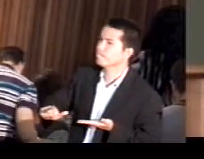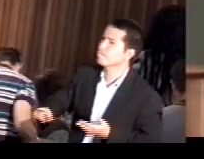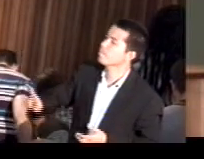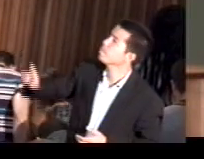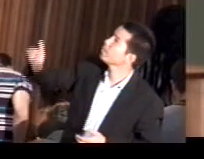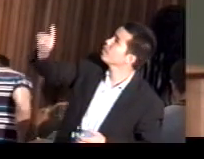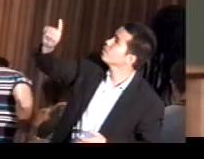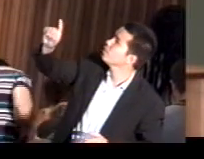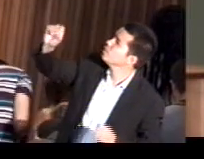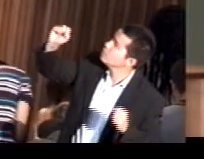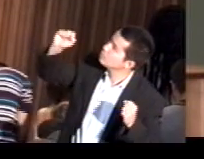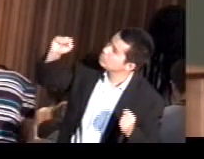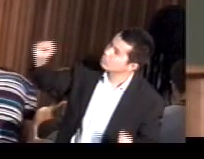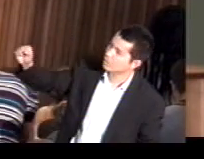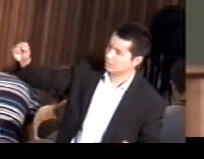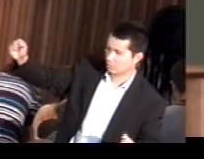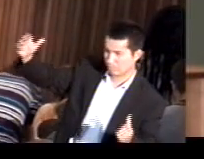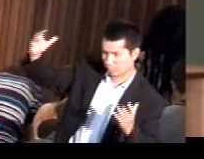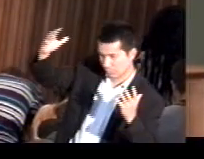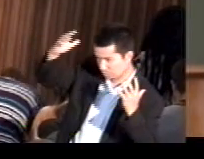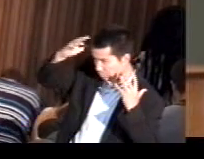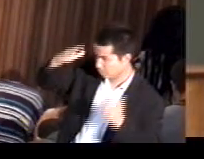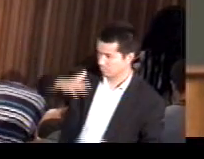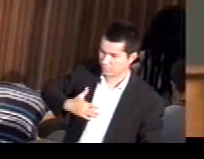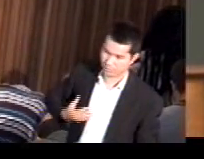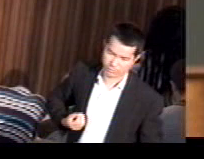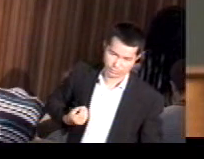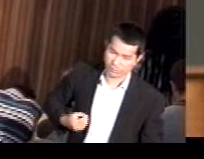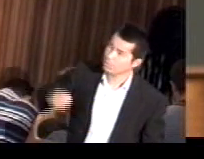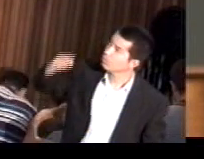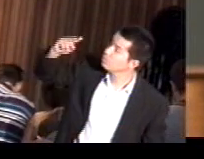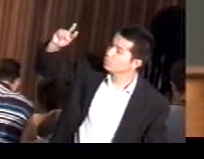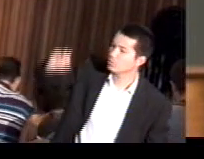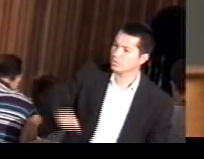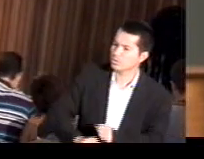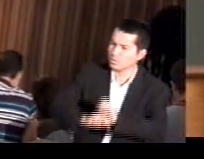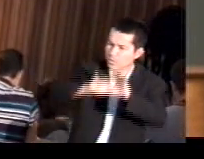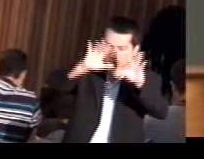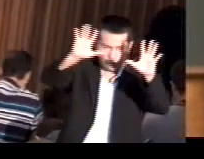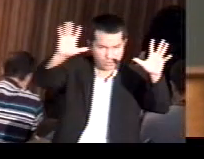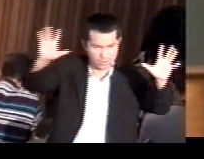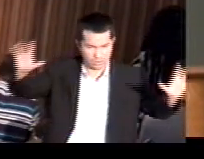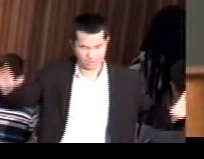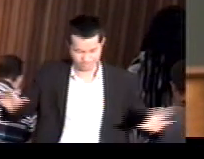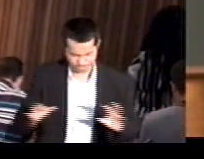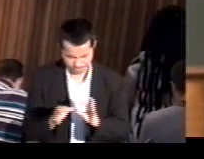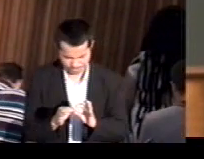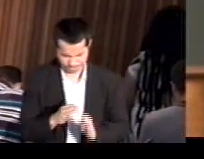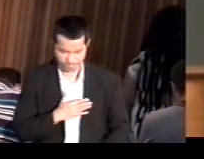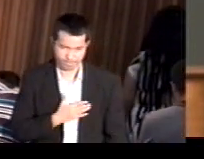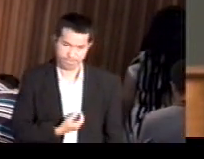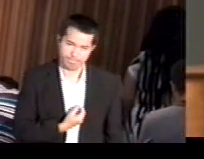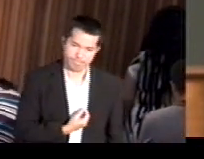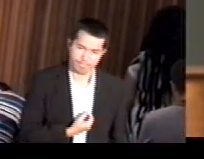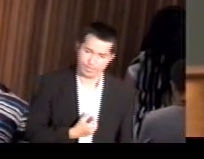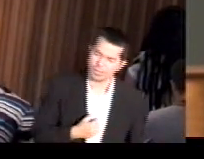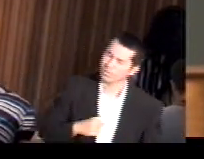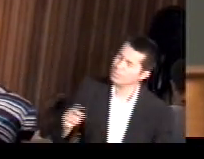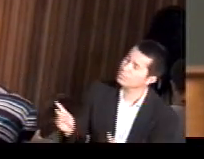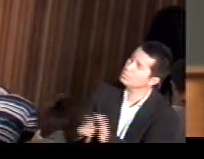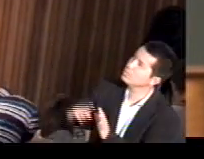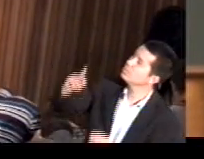Senhor habitar dentro de mim e a Tua glória estar na minha vida. eu sou